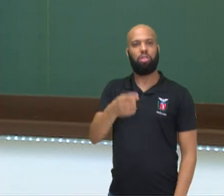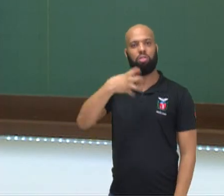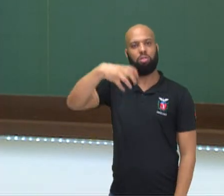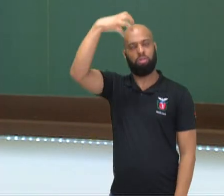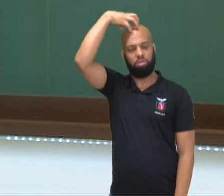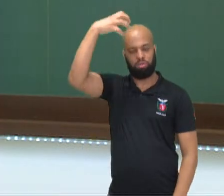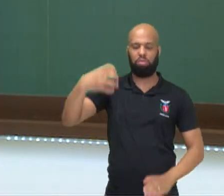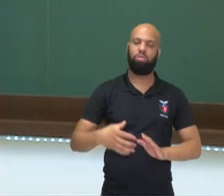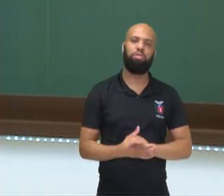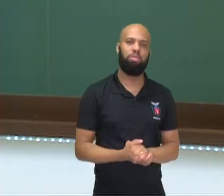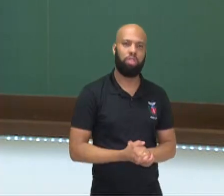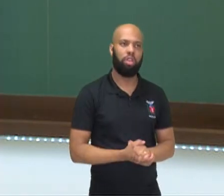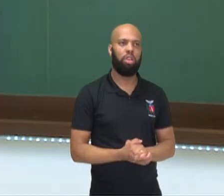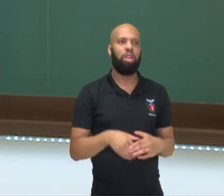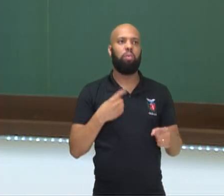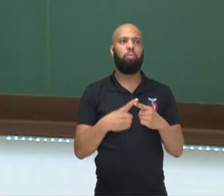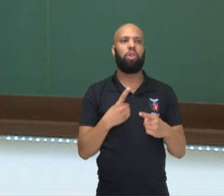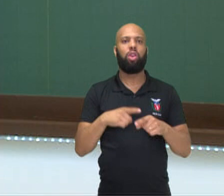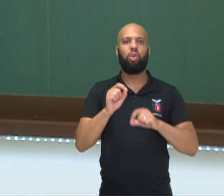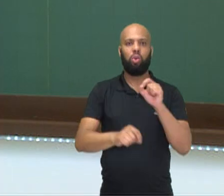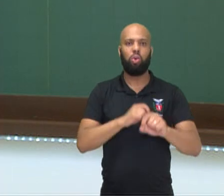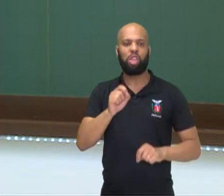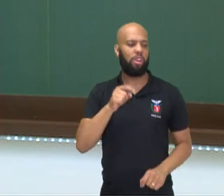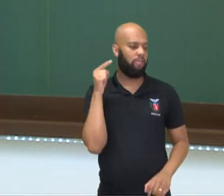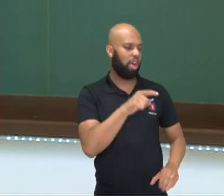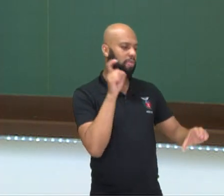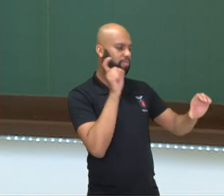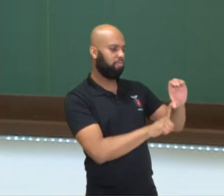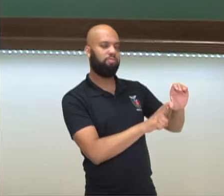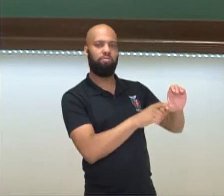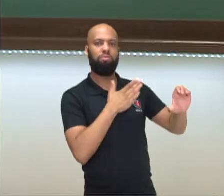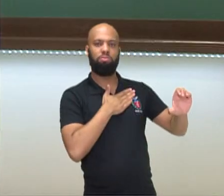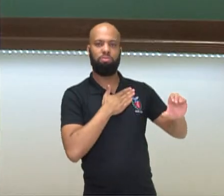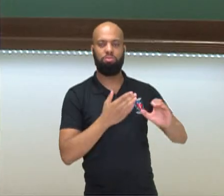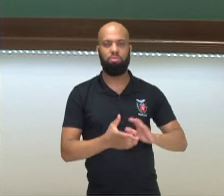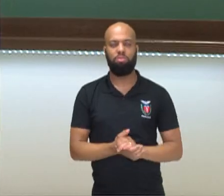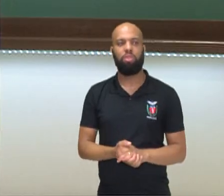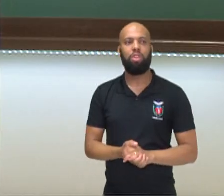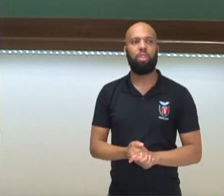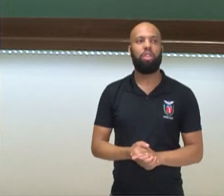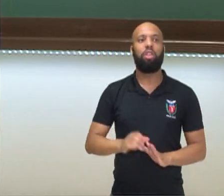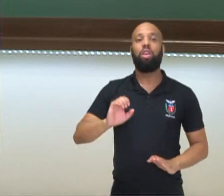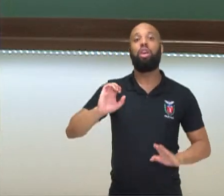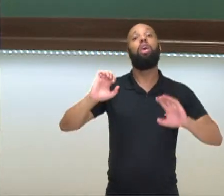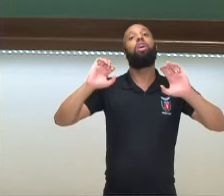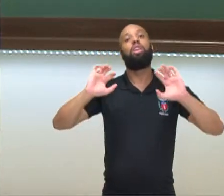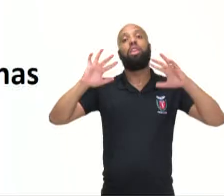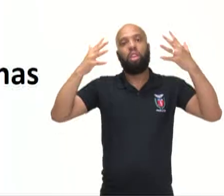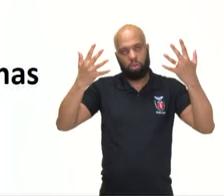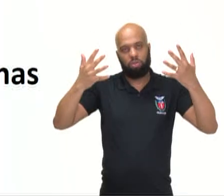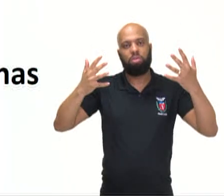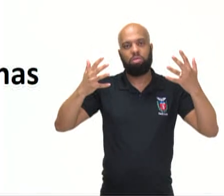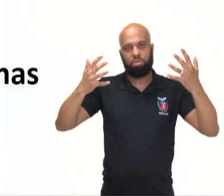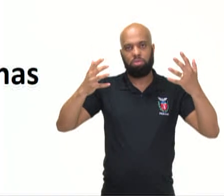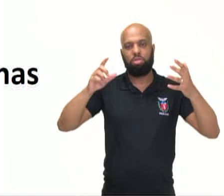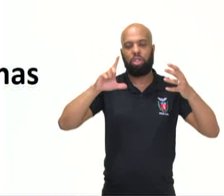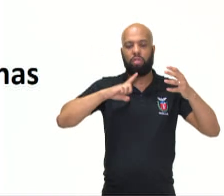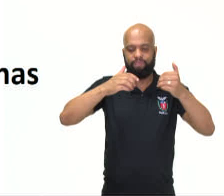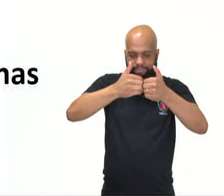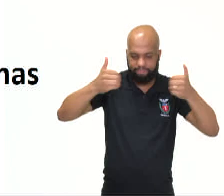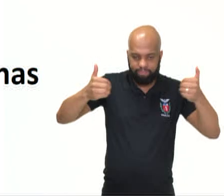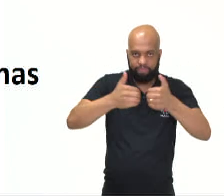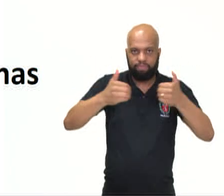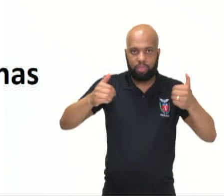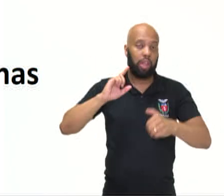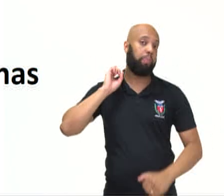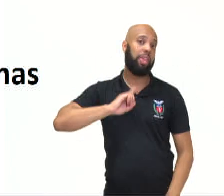coroa, né, que era a metrópole dessa colônia. Ocorre a separação, então, da capitania